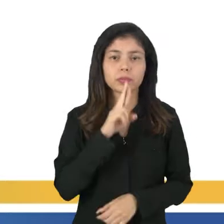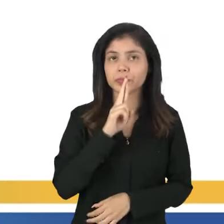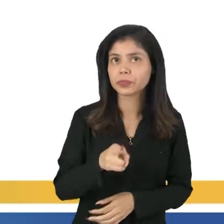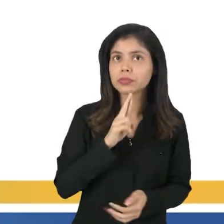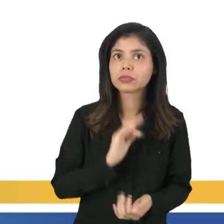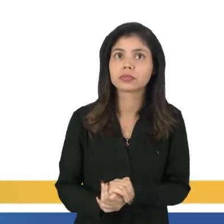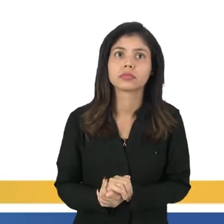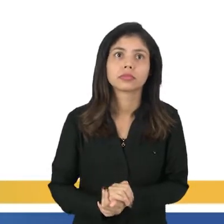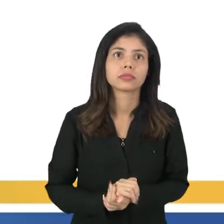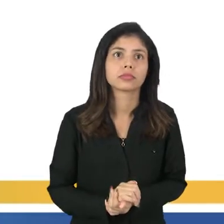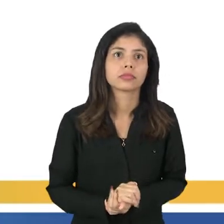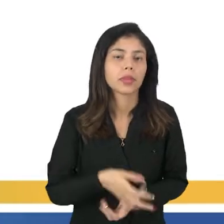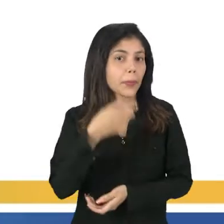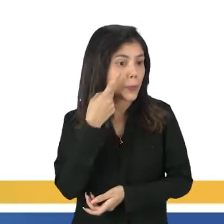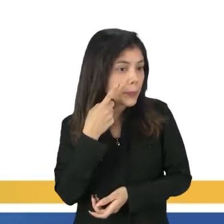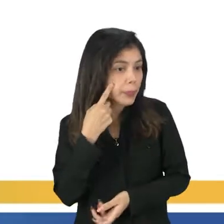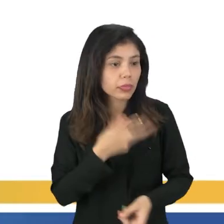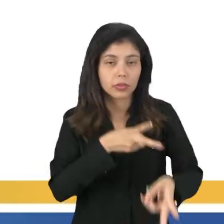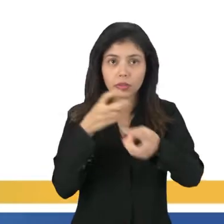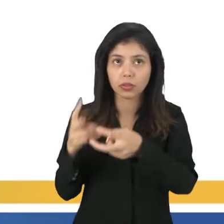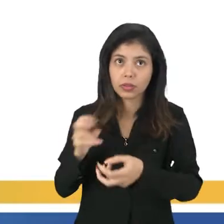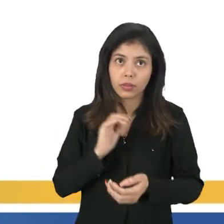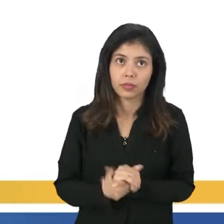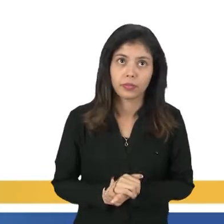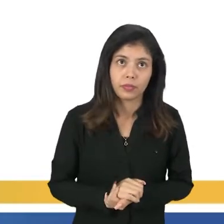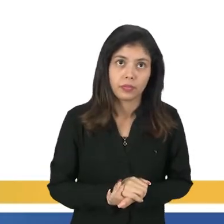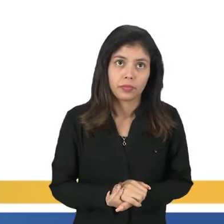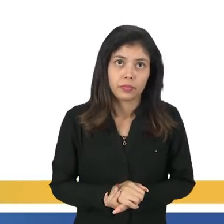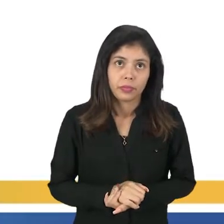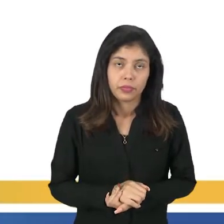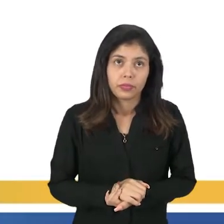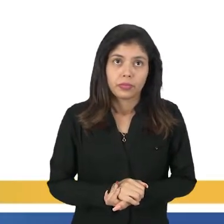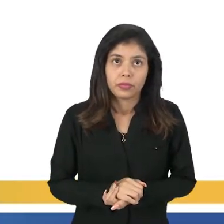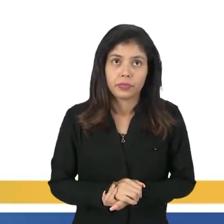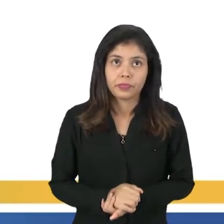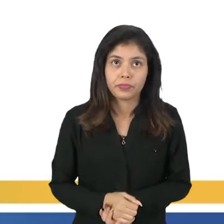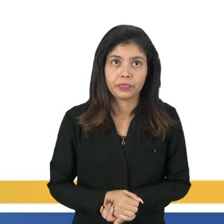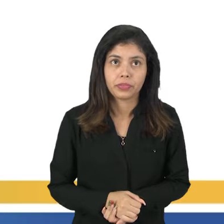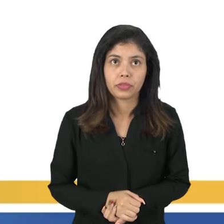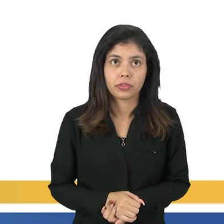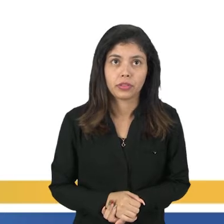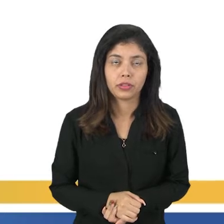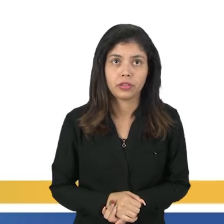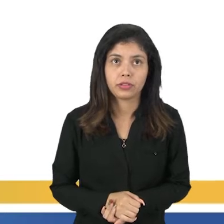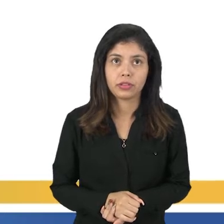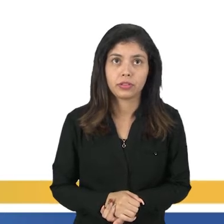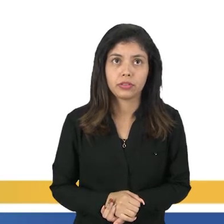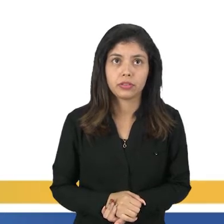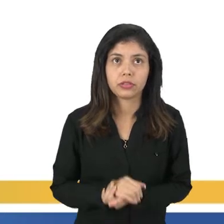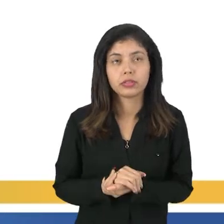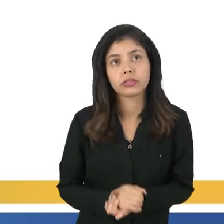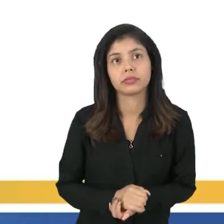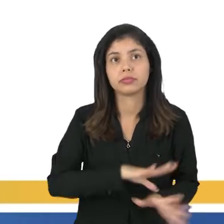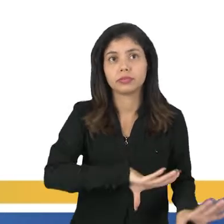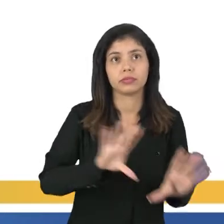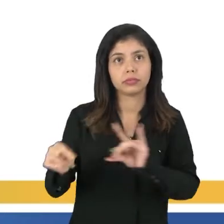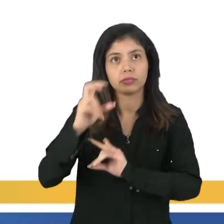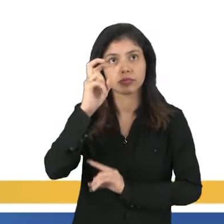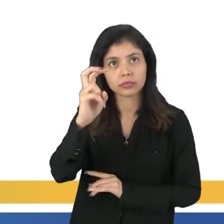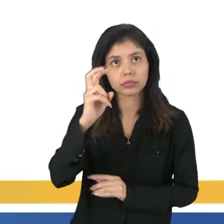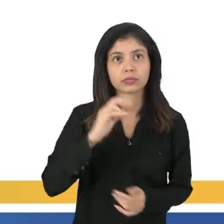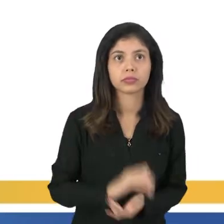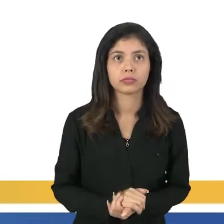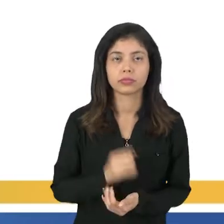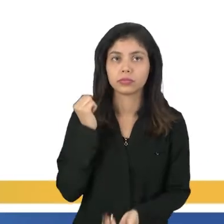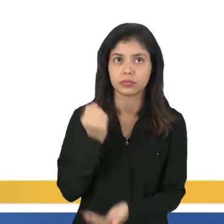porcentagem do desconto. Observe a situação a seguir. Vejamos a leitura. Leve 5 itens